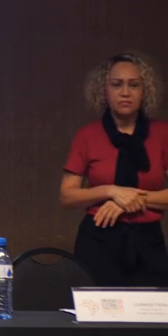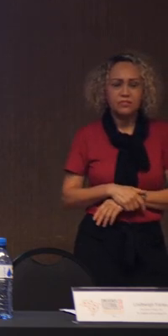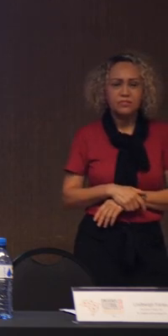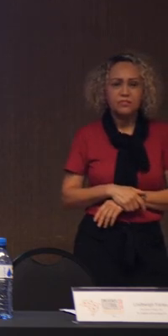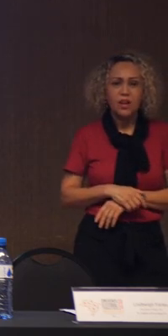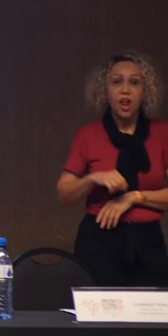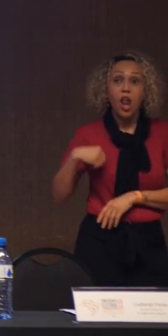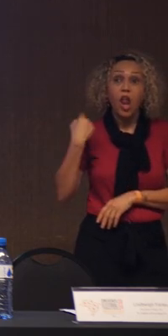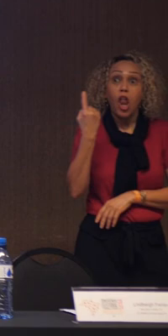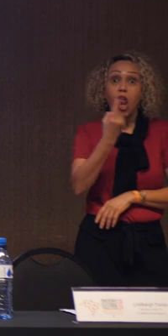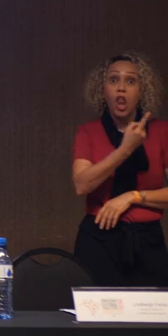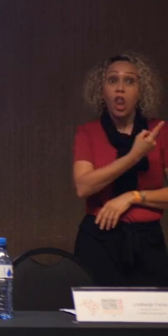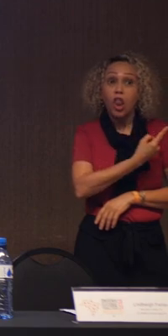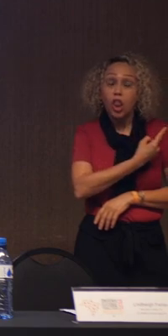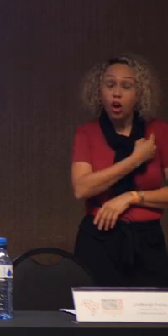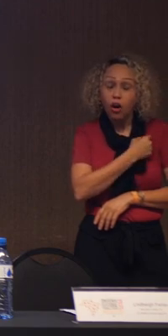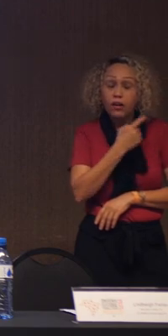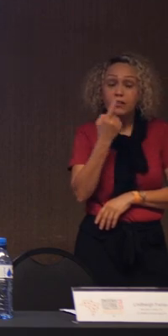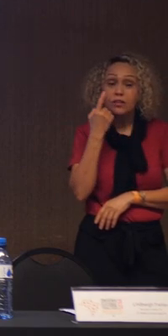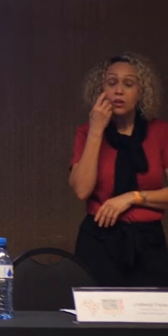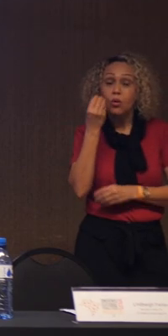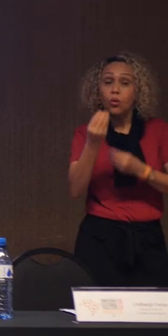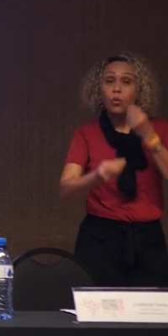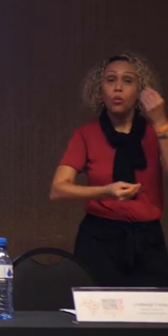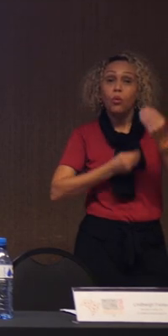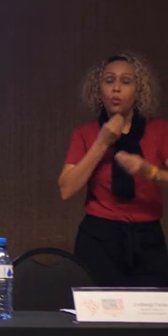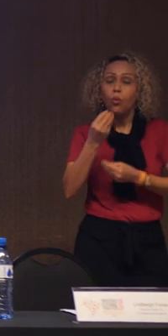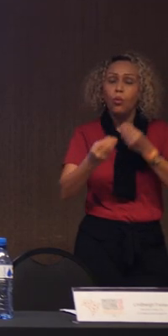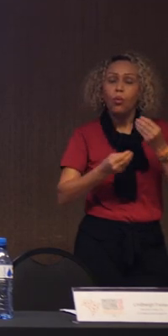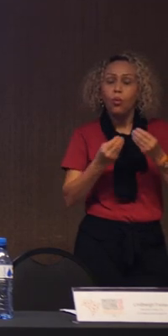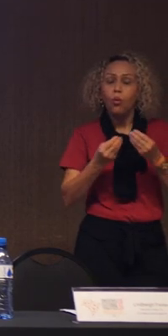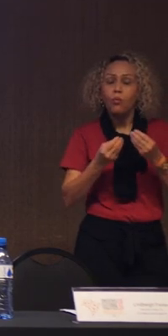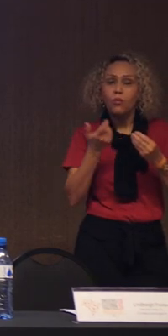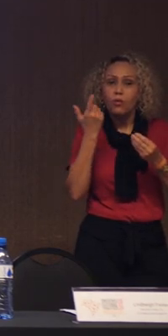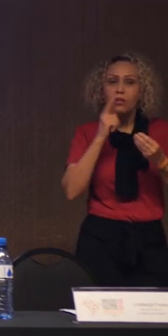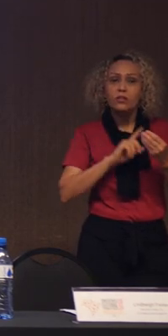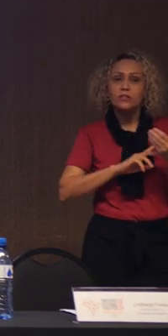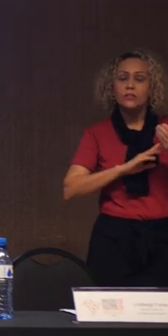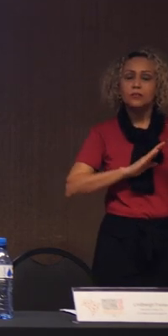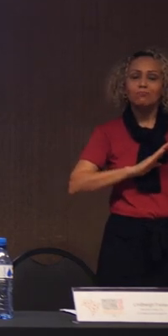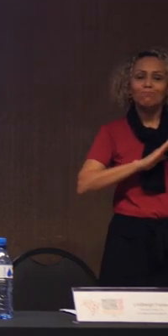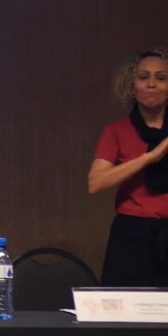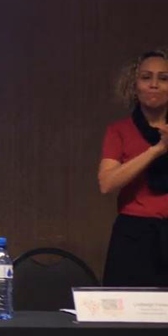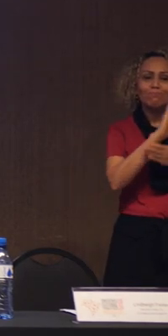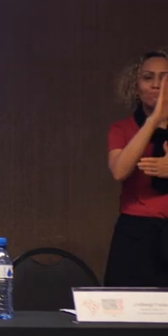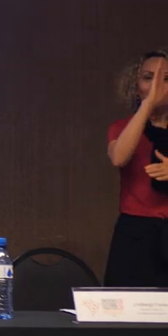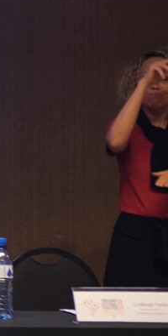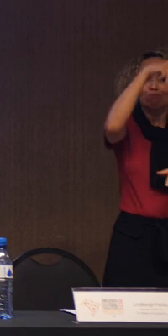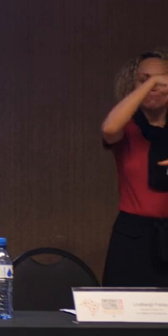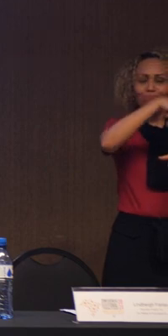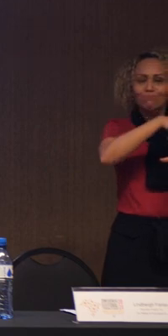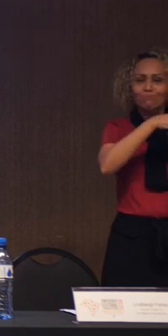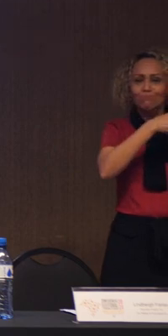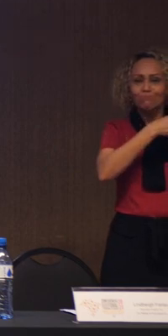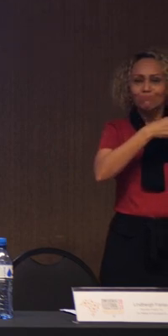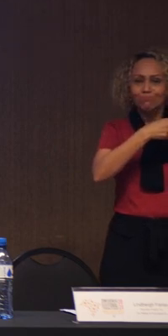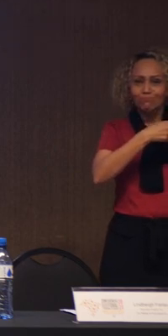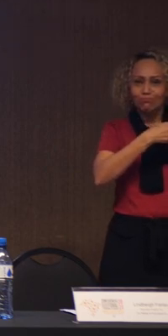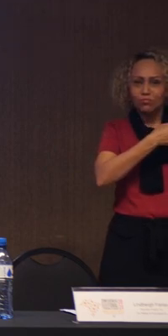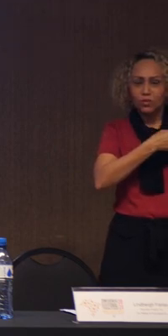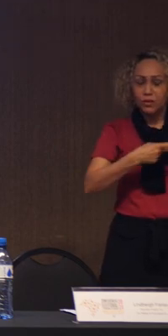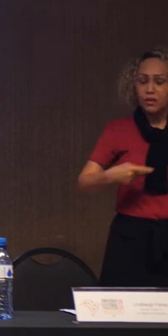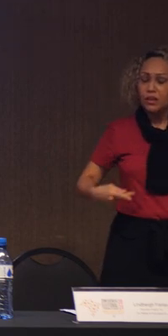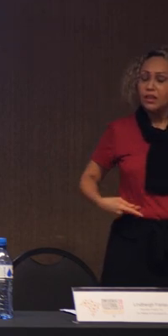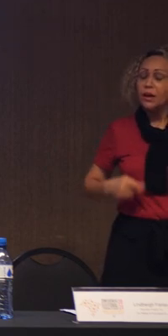Nós só chegamos ao poder porque a esquerda é 30% do povo brasileiro, 20%,